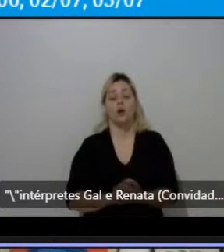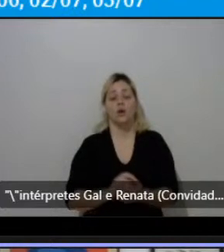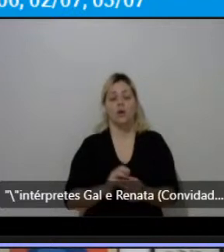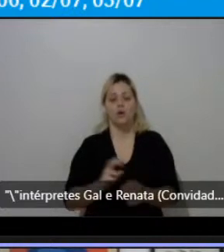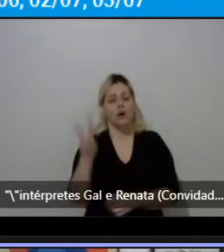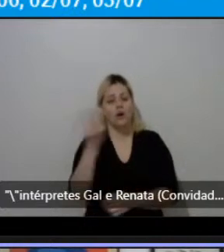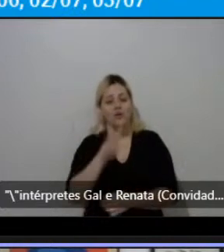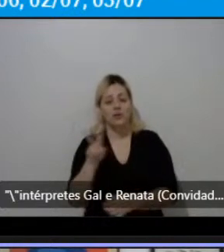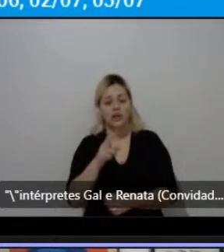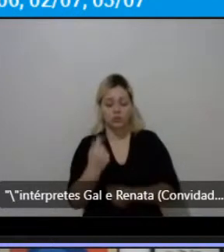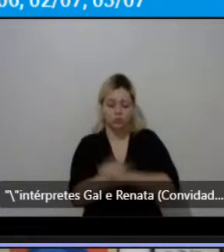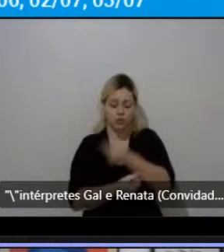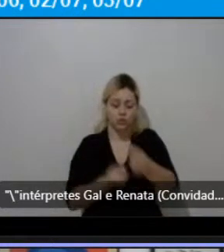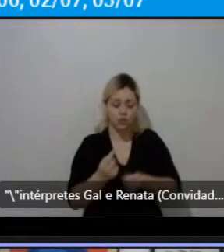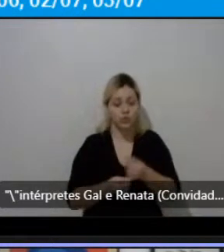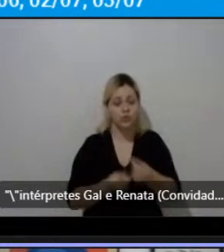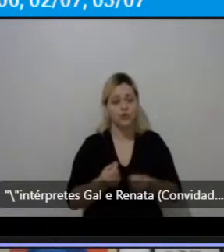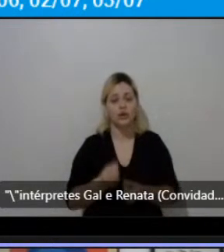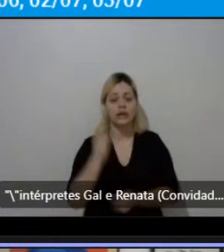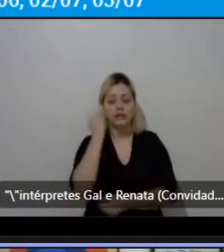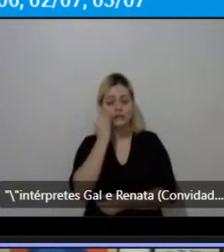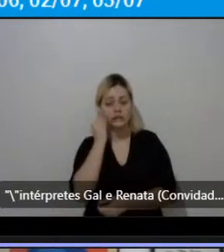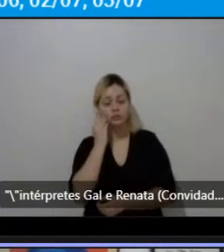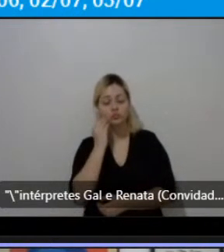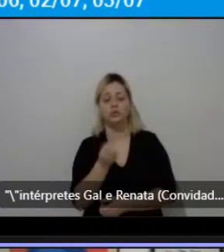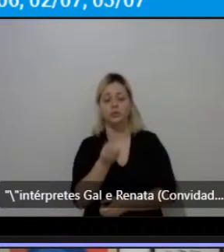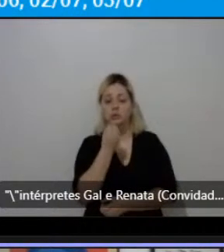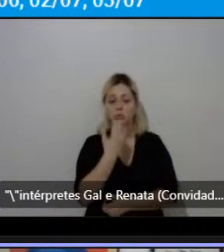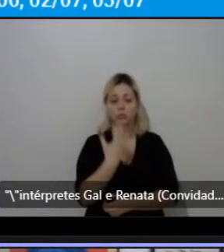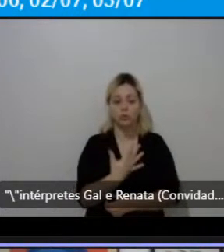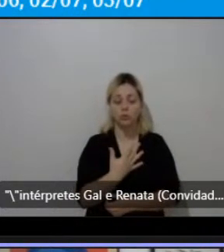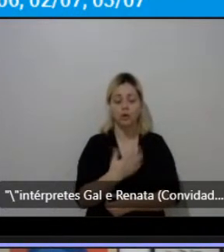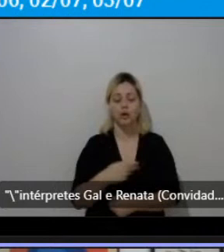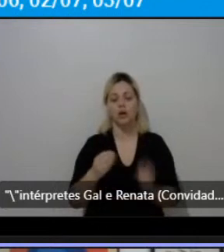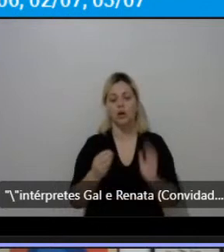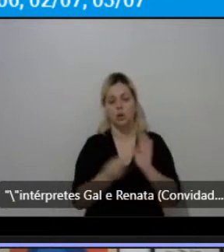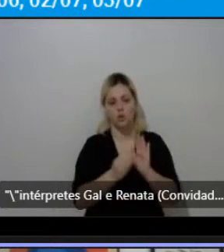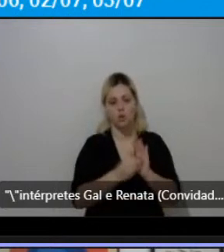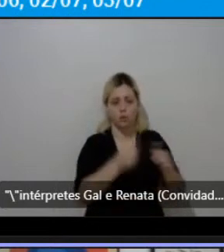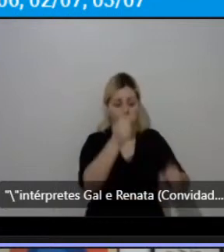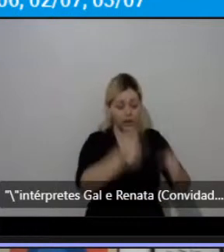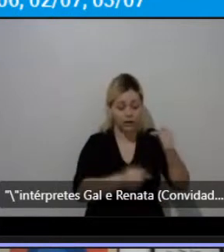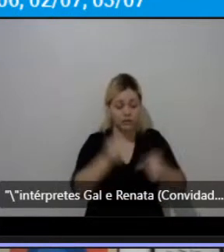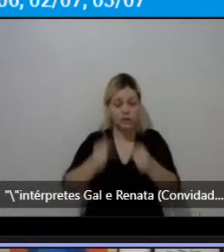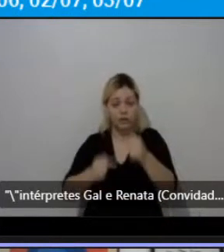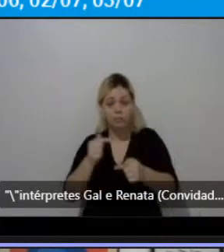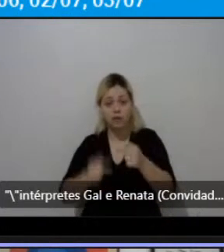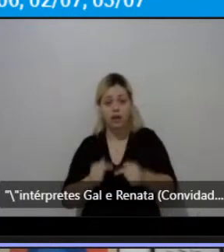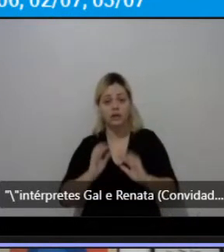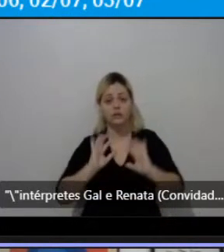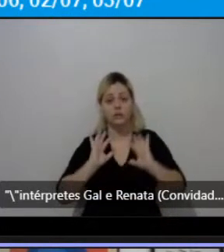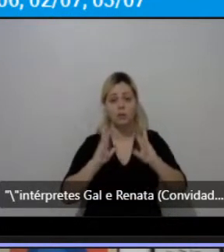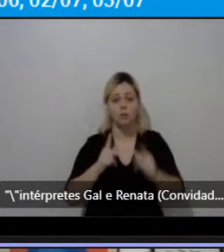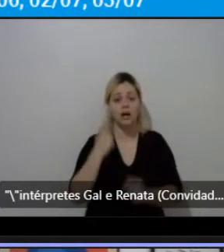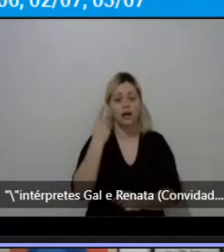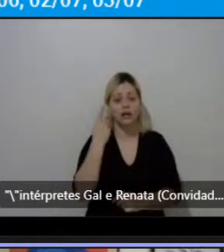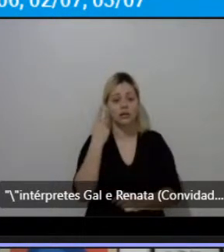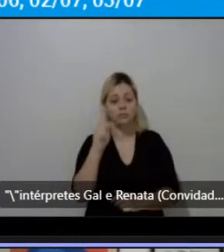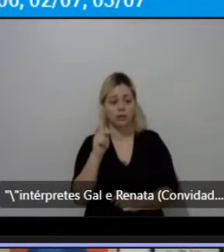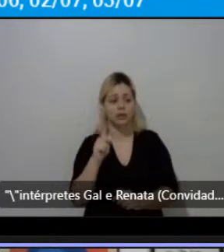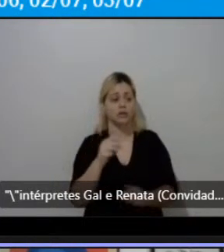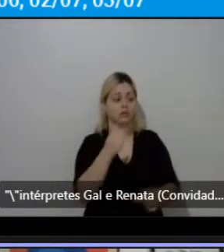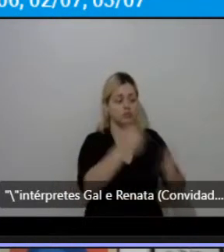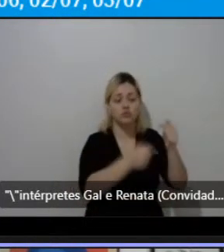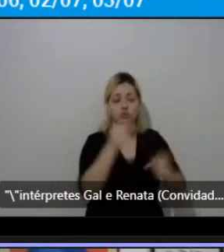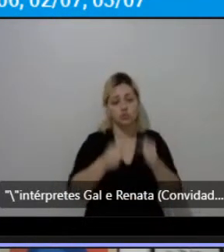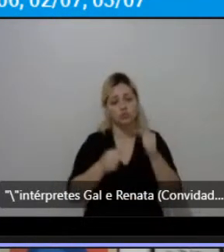dar ênfase a essas experiências, né? Colocar em debate, né, as dimensões clássicas de participação. Então, aqui eu queria fazer um tel abrir para